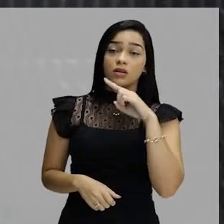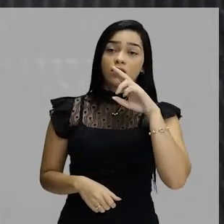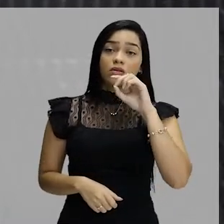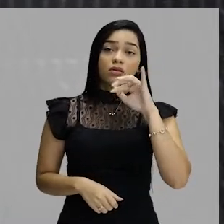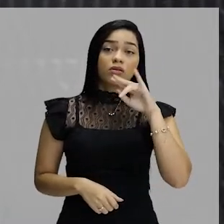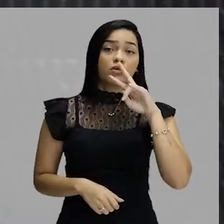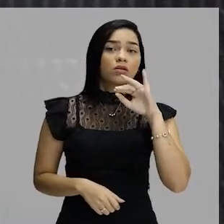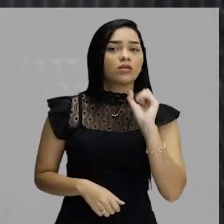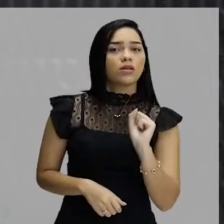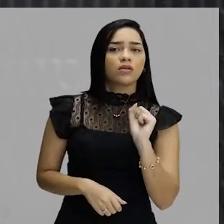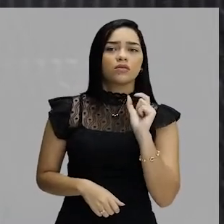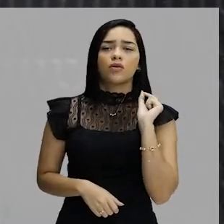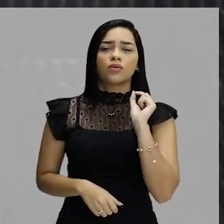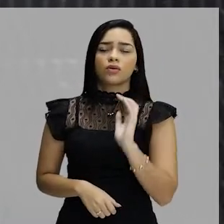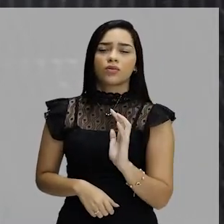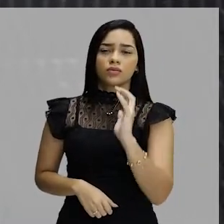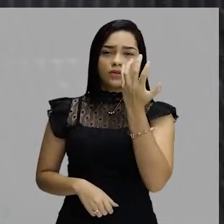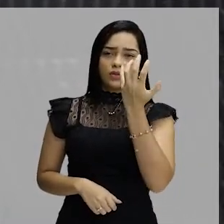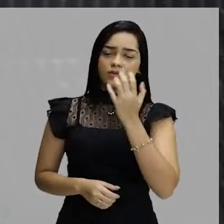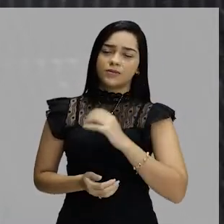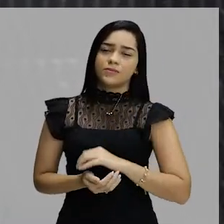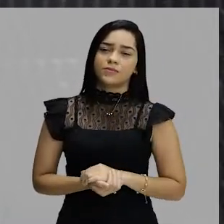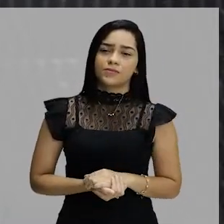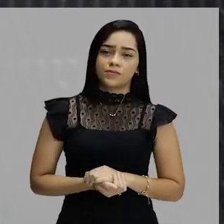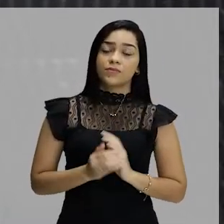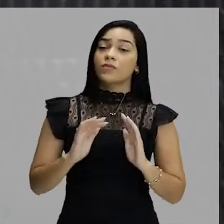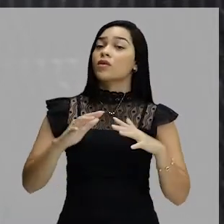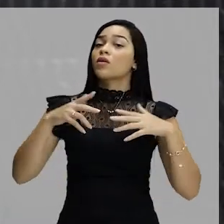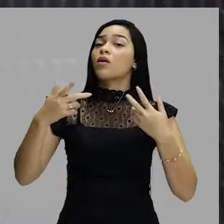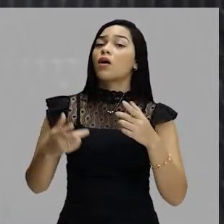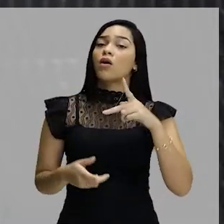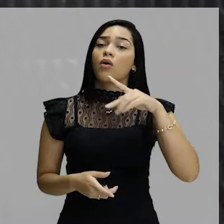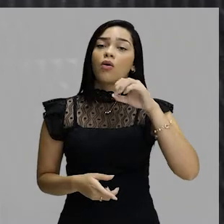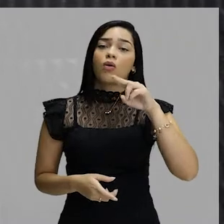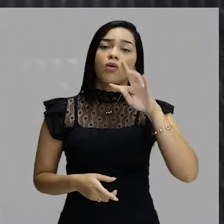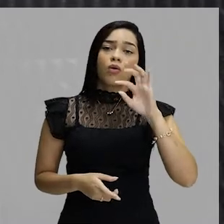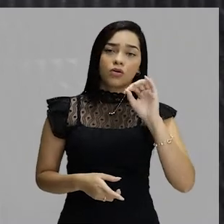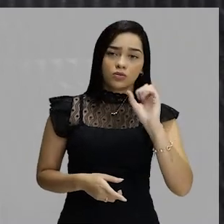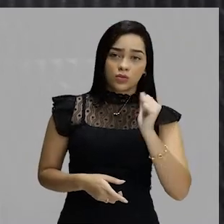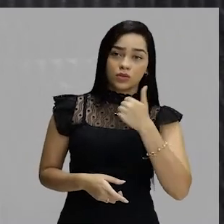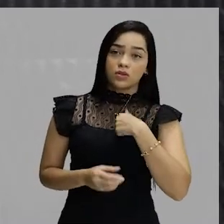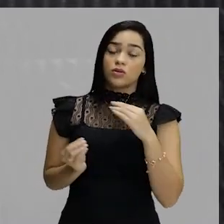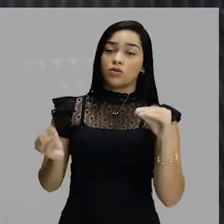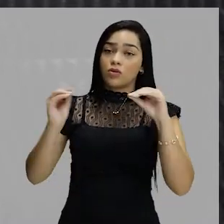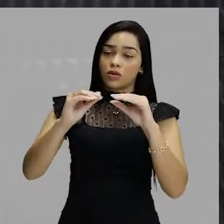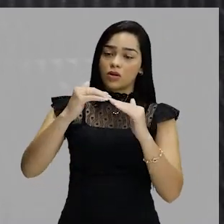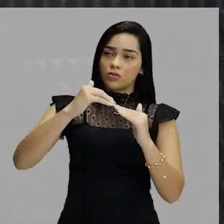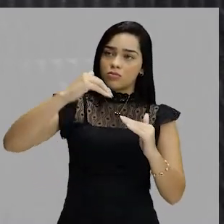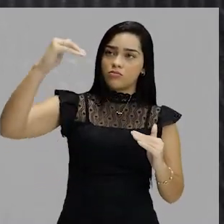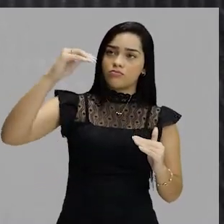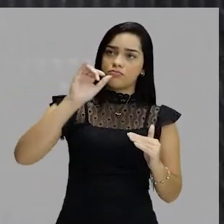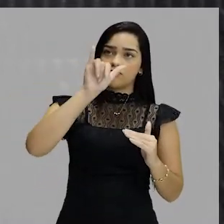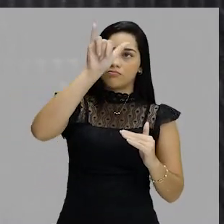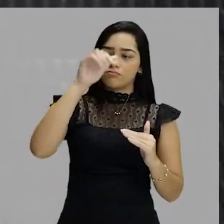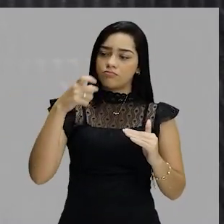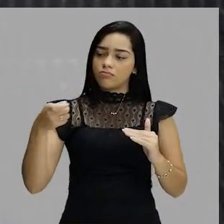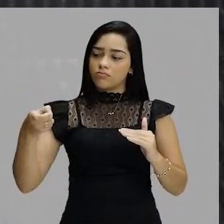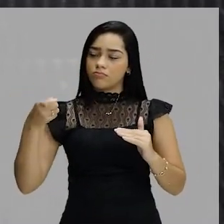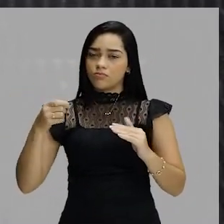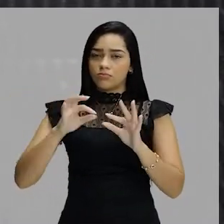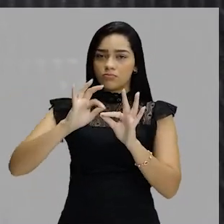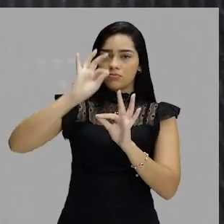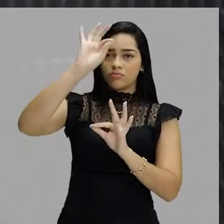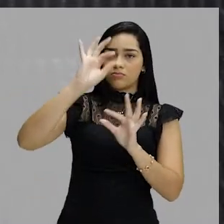notáveis. Olha o que acontece aqui. Quais são os pontos notáveis? Eu coloquei aqui o plano cartesiano, onde a gente vai fazer um